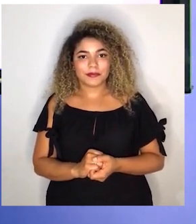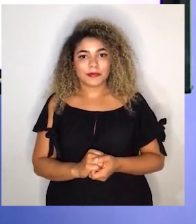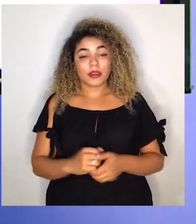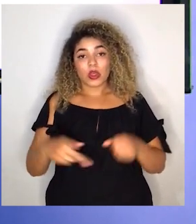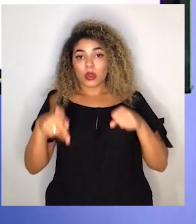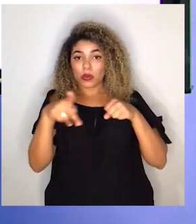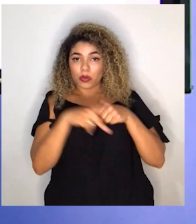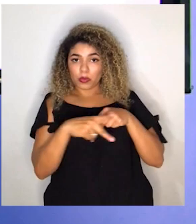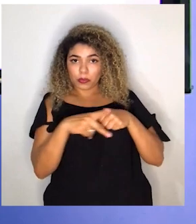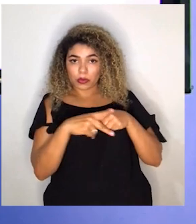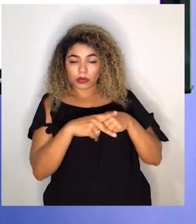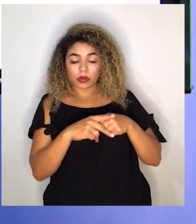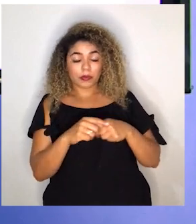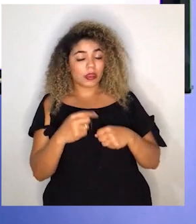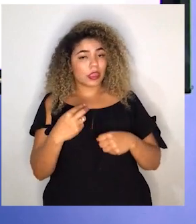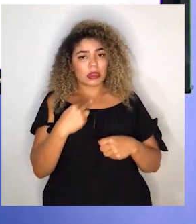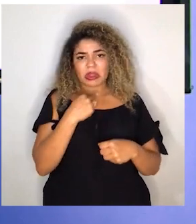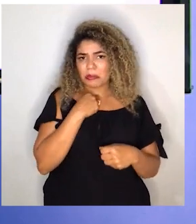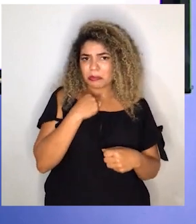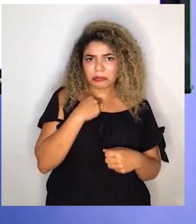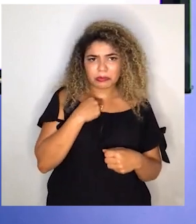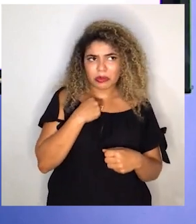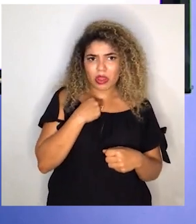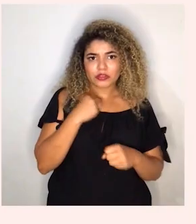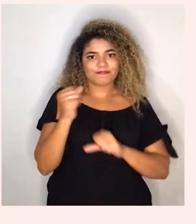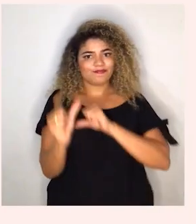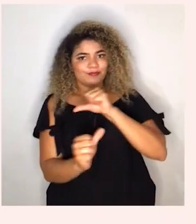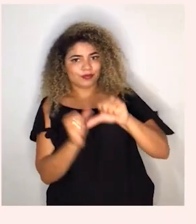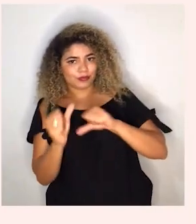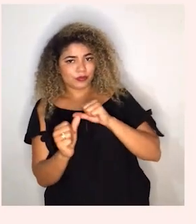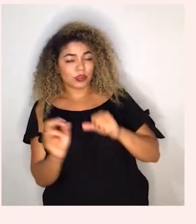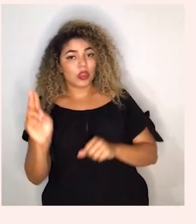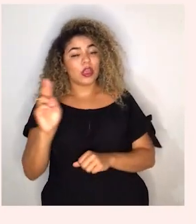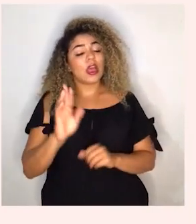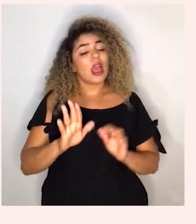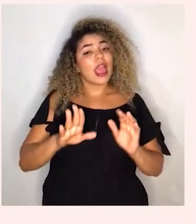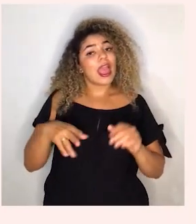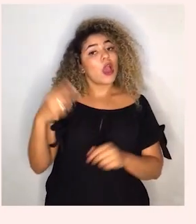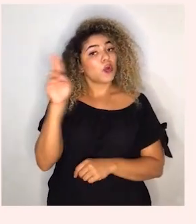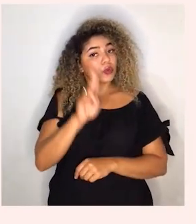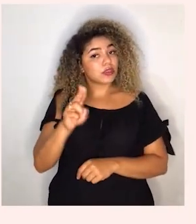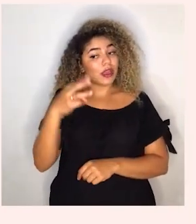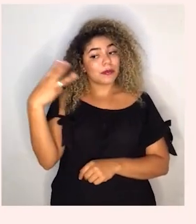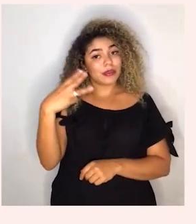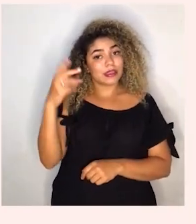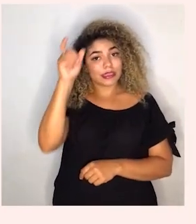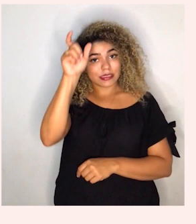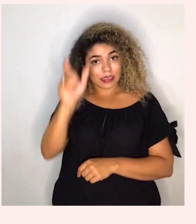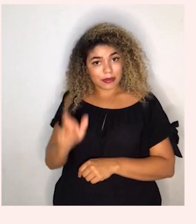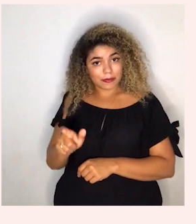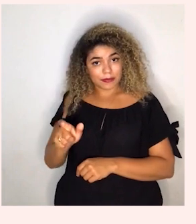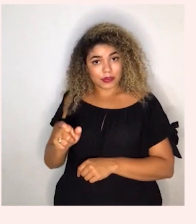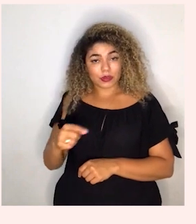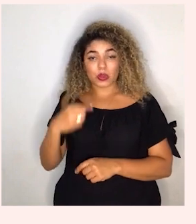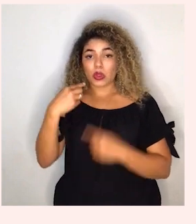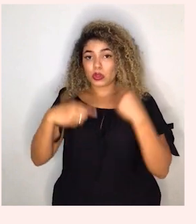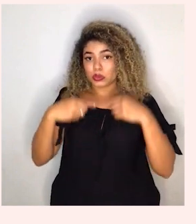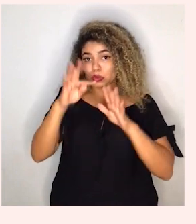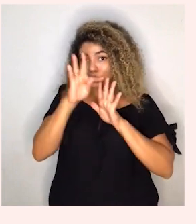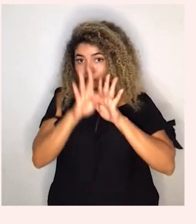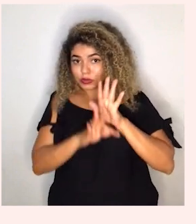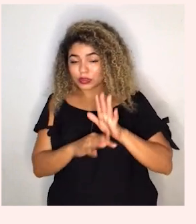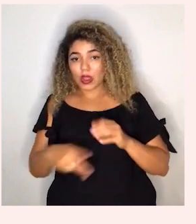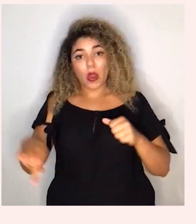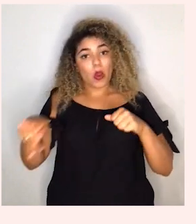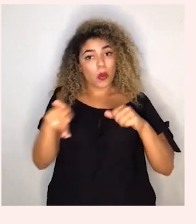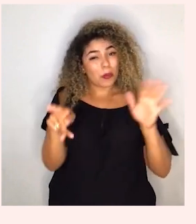Os pronomes indefinidos são aqueles que são empregados na terceira pessoa do discurso e, como o próprio